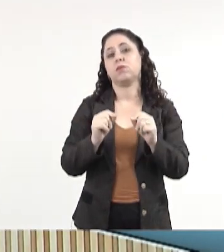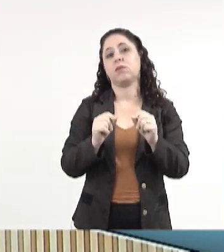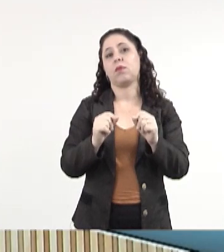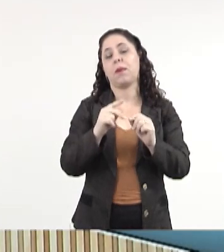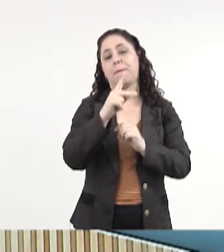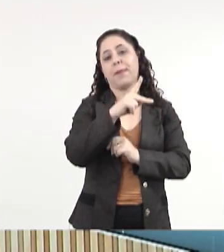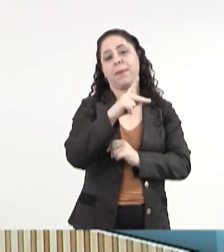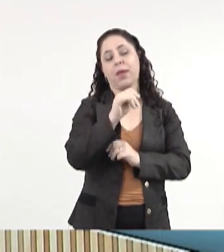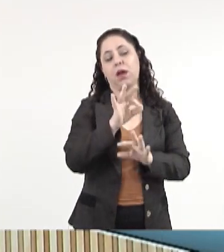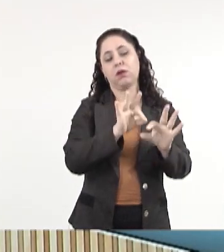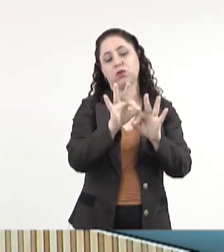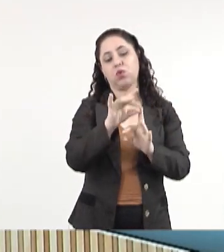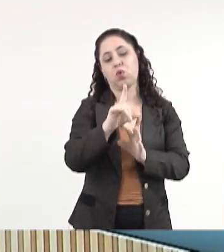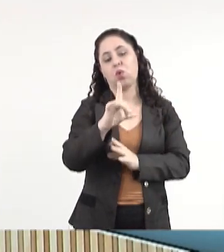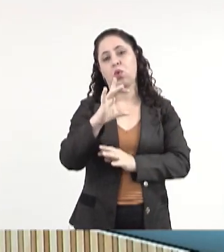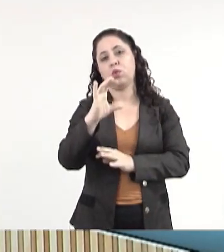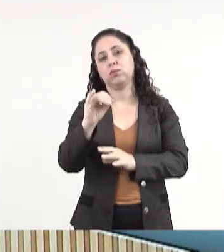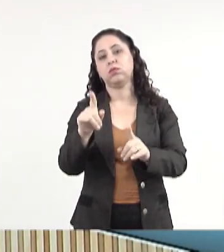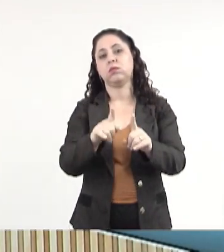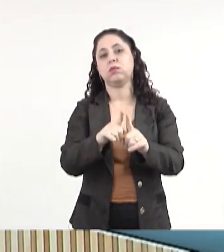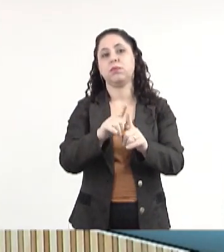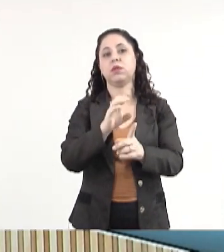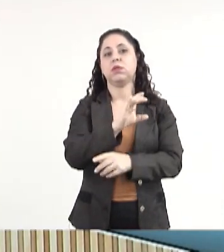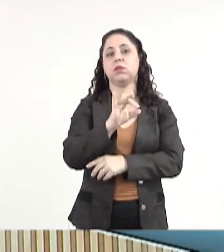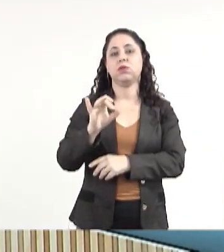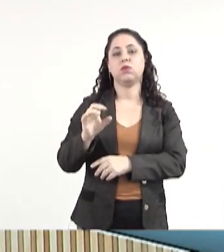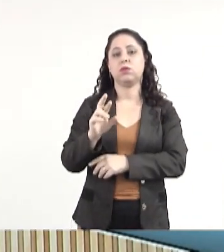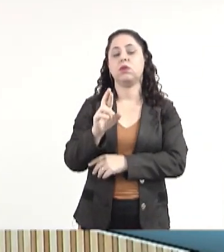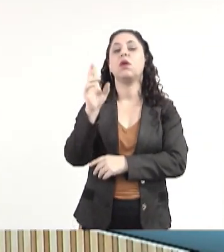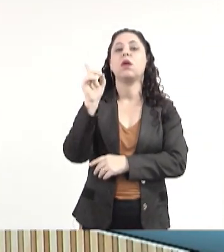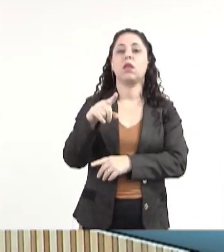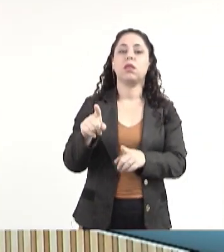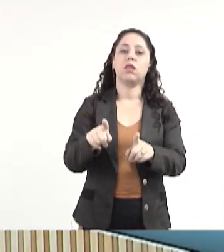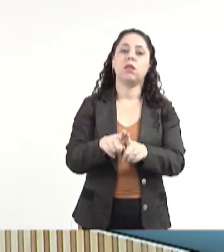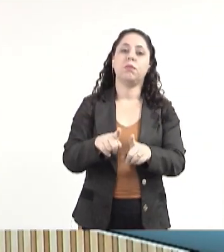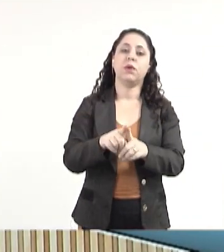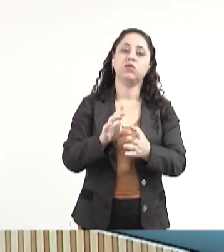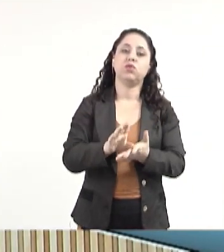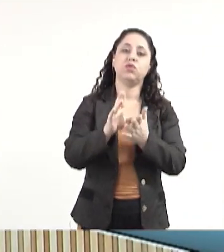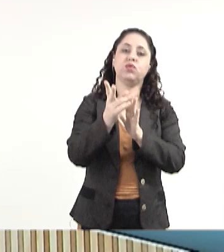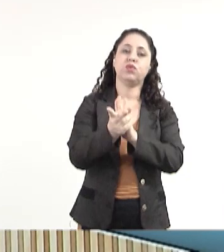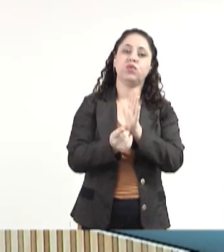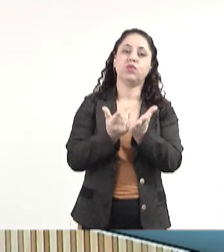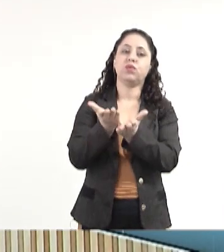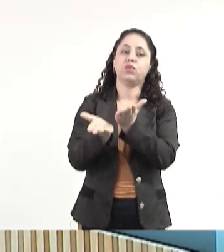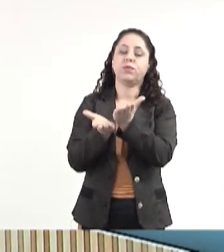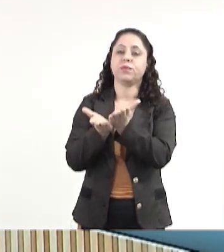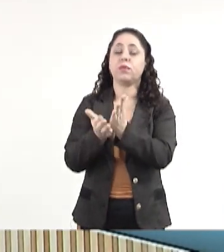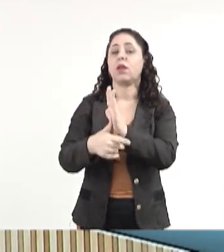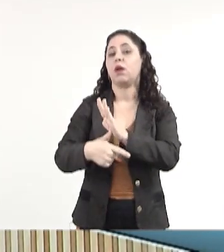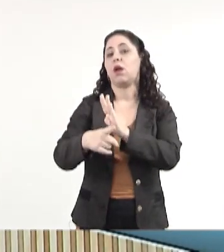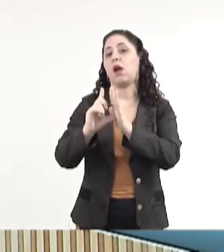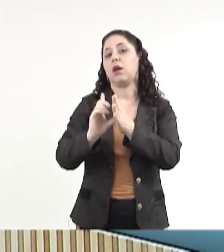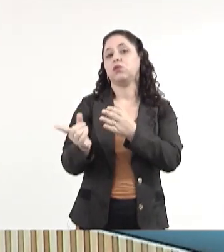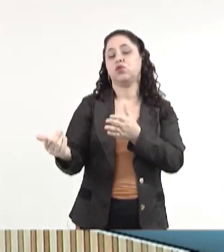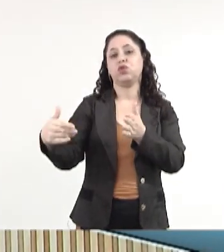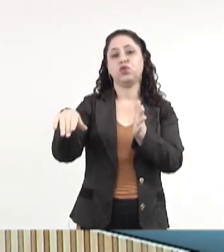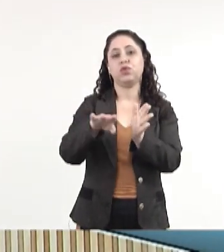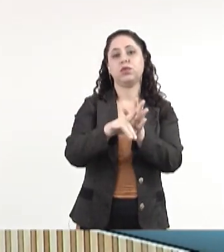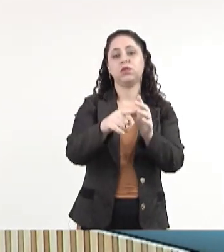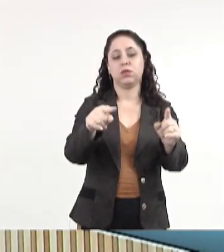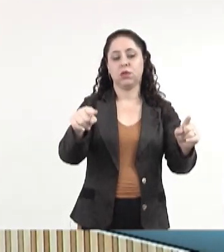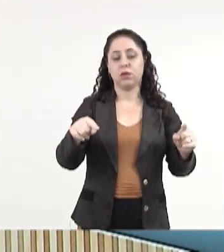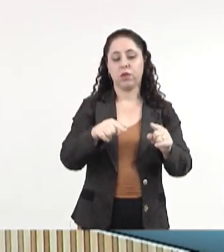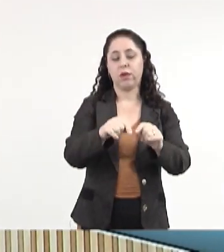a revisão do PPA, a LOA, ela também tramitou na CCJR, ela também tramitou na Comissão de Finanças e Orçamento, antes de vir para o plenário